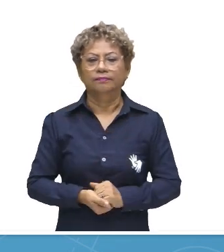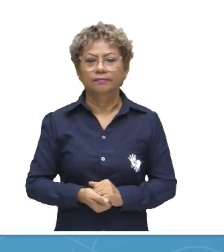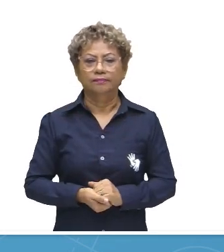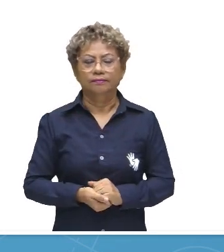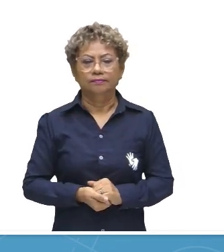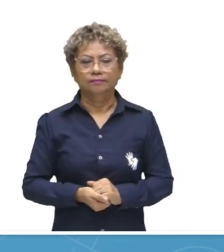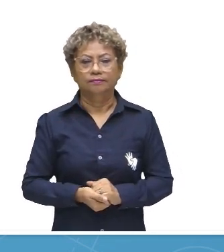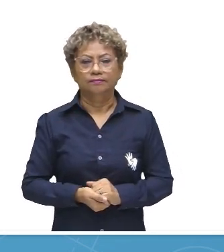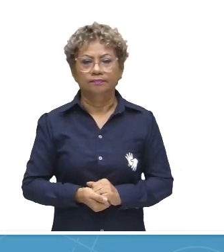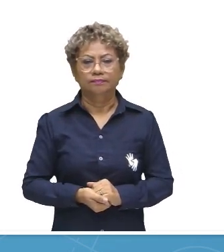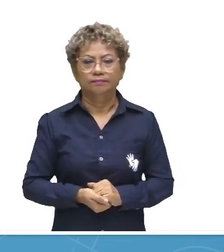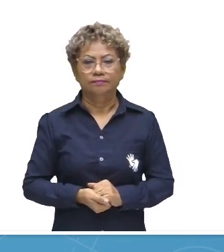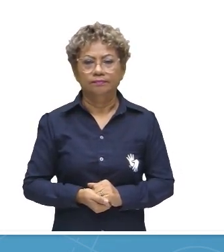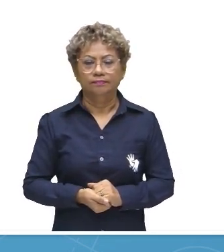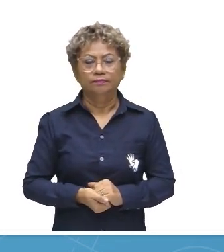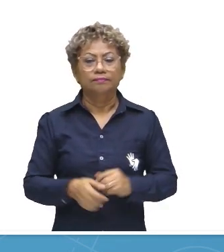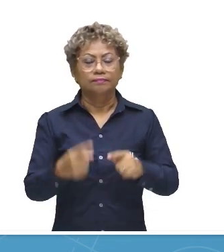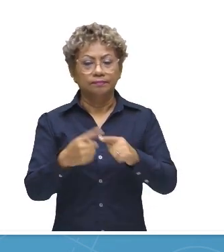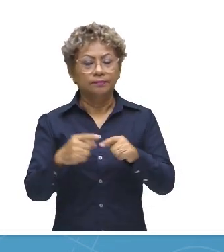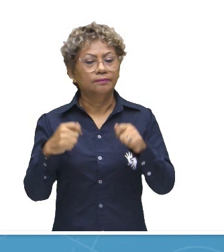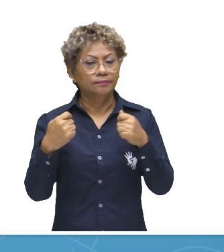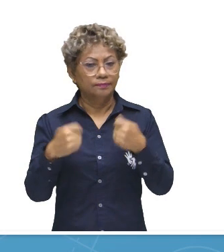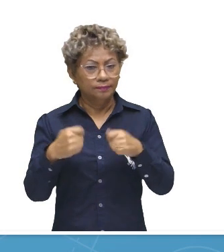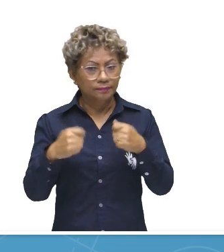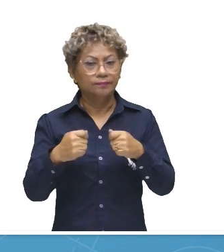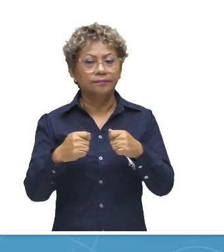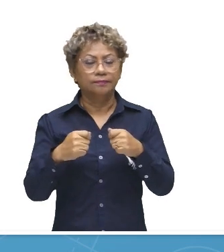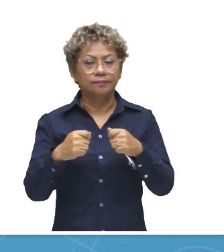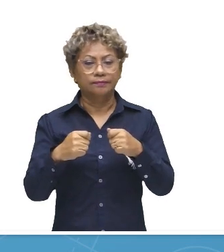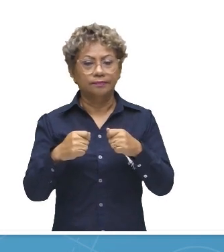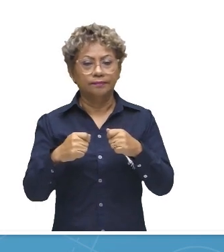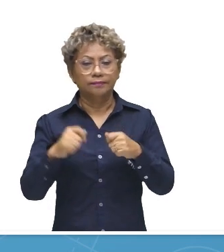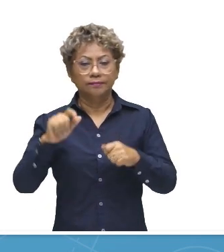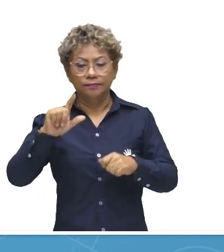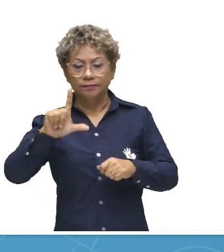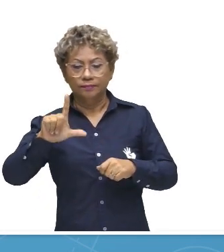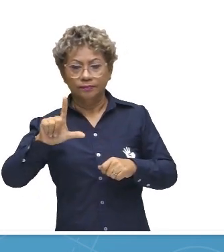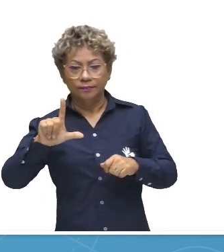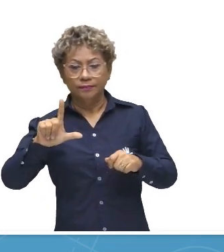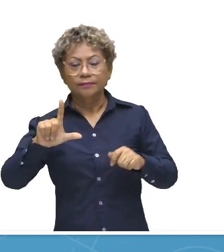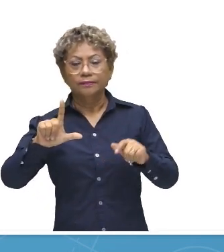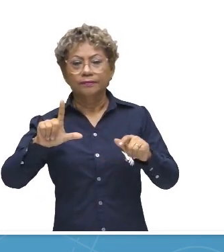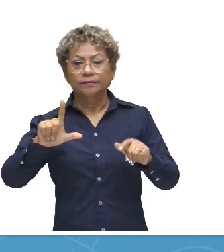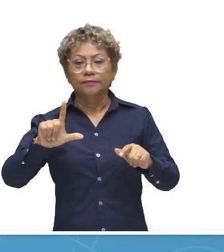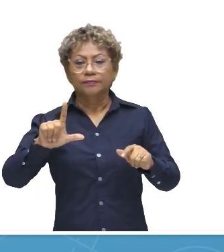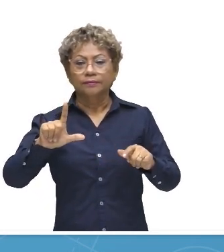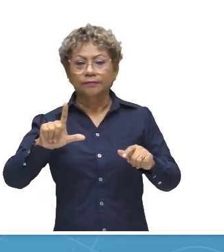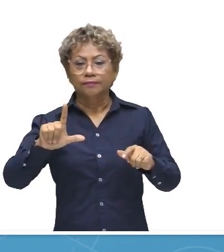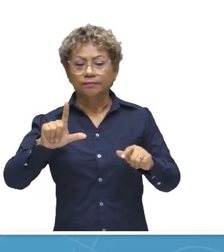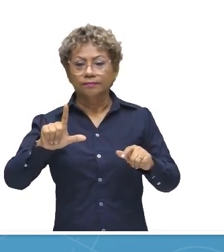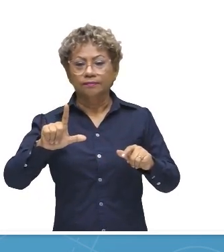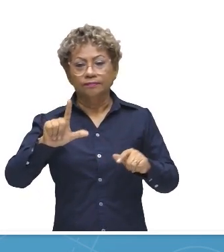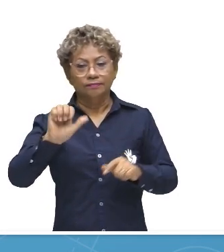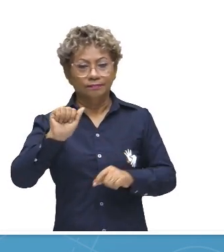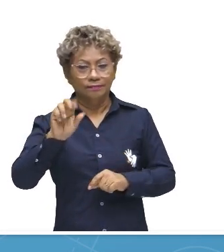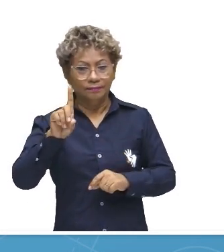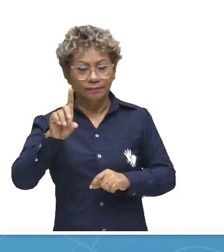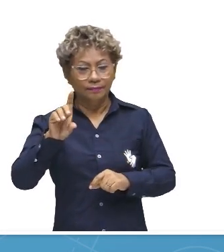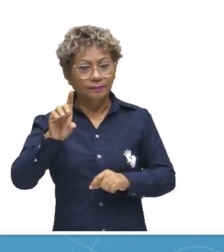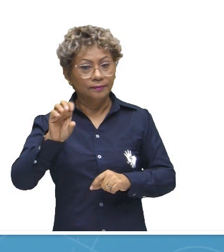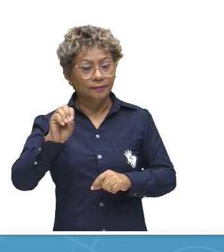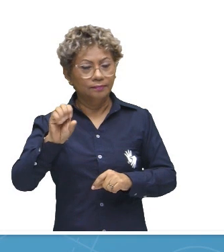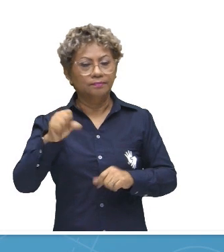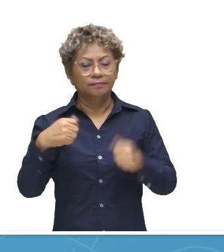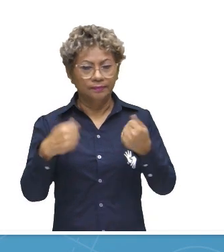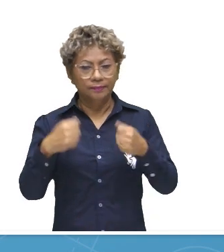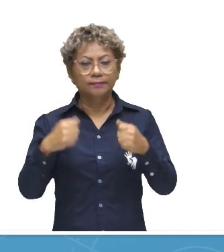né, a definição. Além dos ângulos congruentes, os seus lados devem possuir a mesma medida. Então está incompleta a definição aqui. Letra